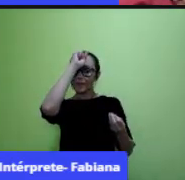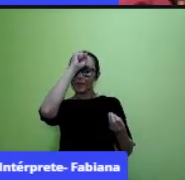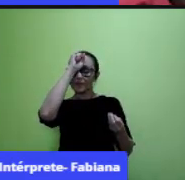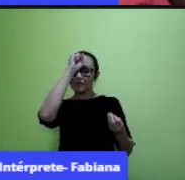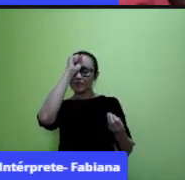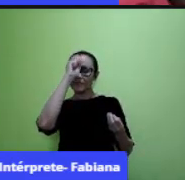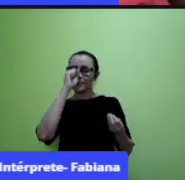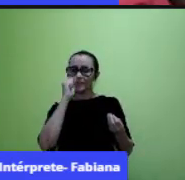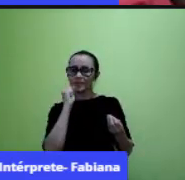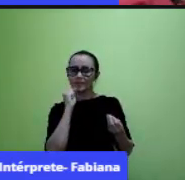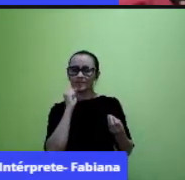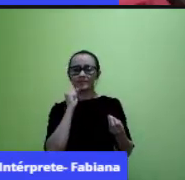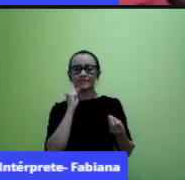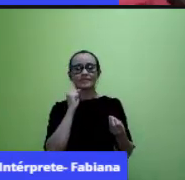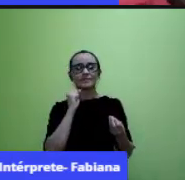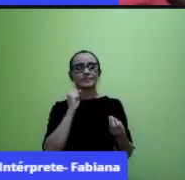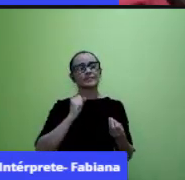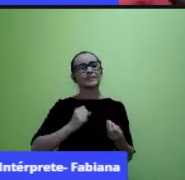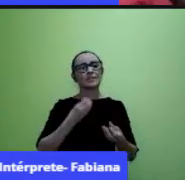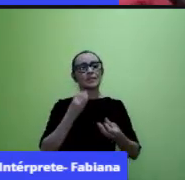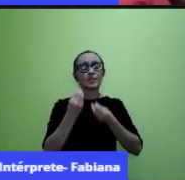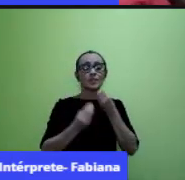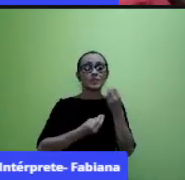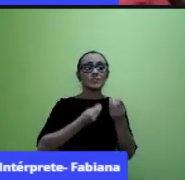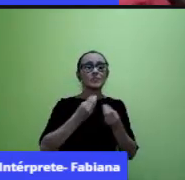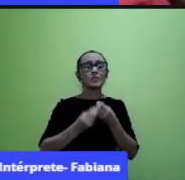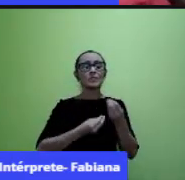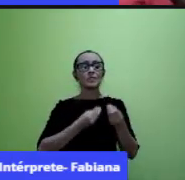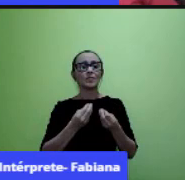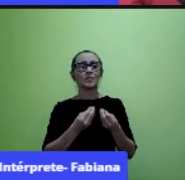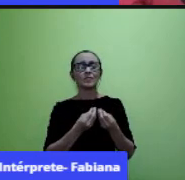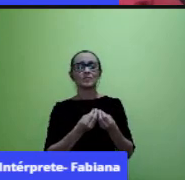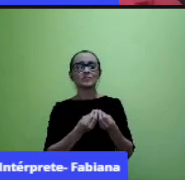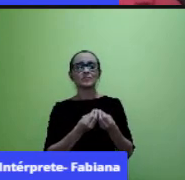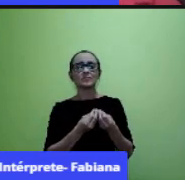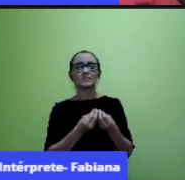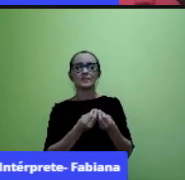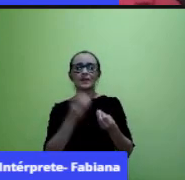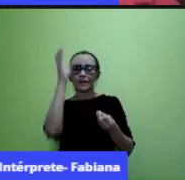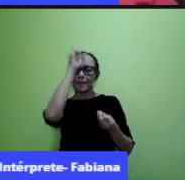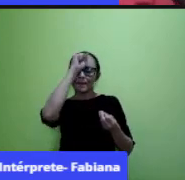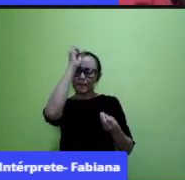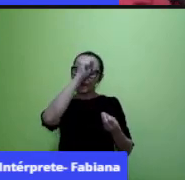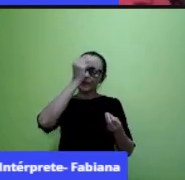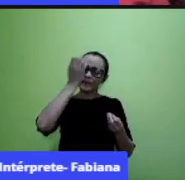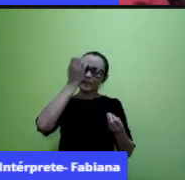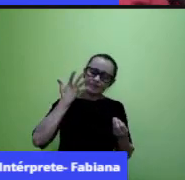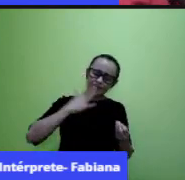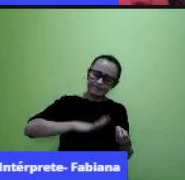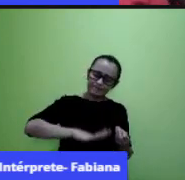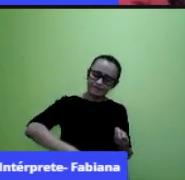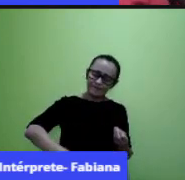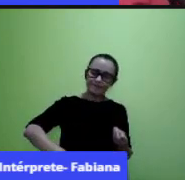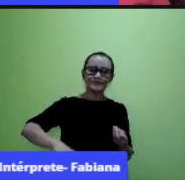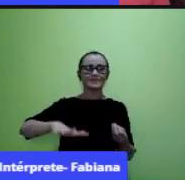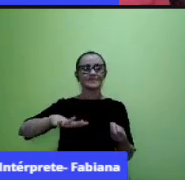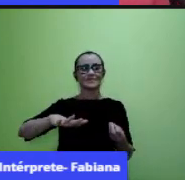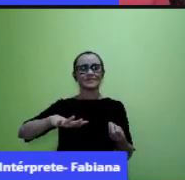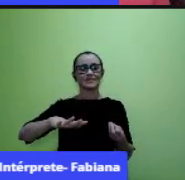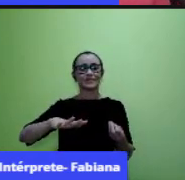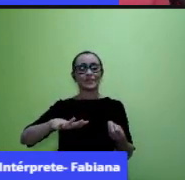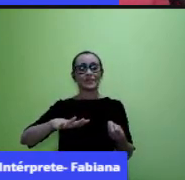Como que essa criança ela aprende enquanto pequena? Ela aprende através